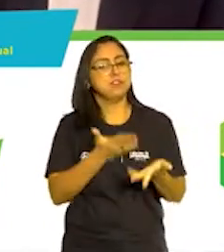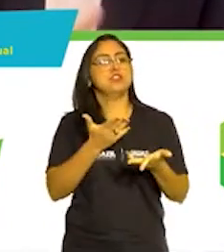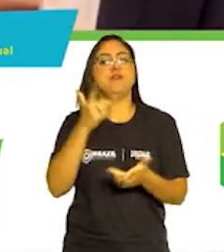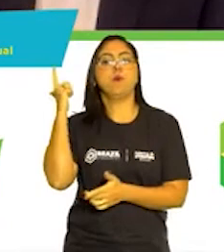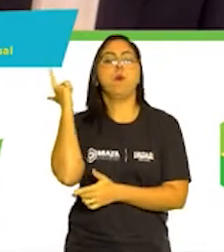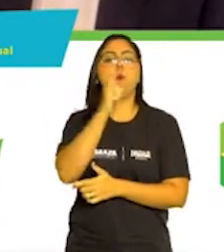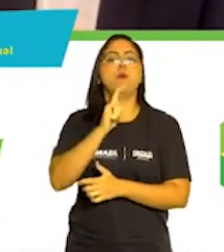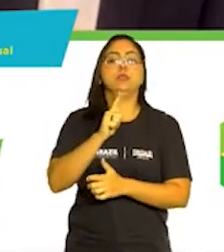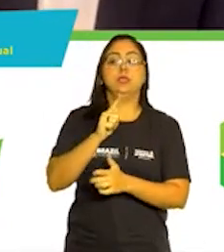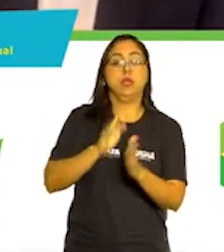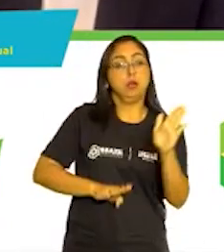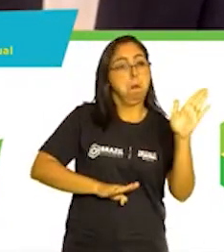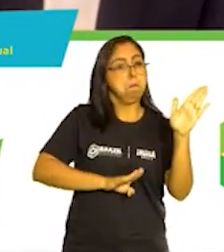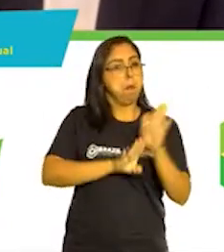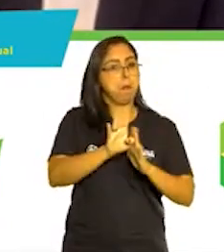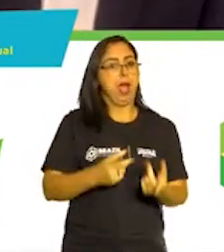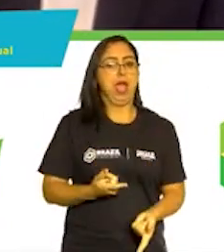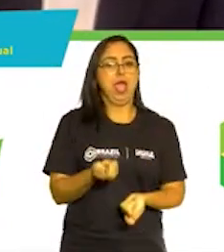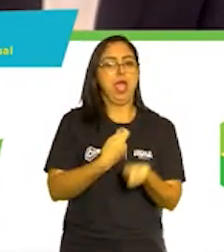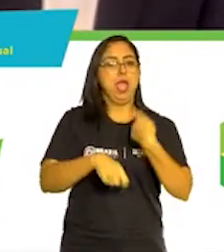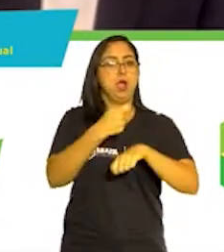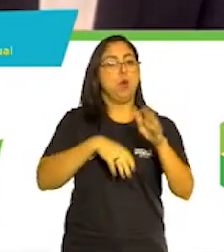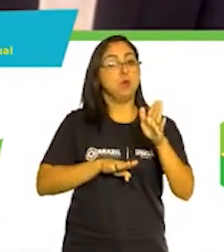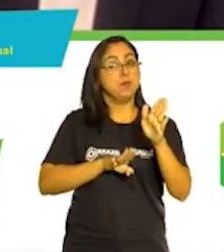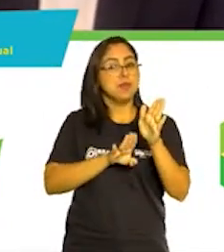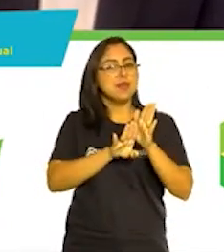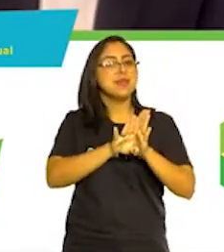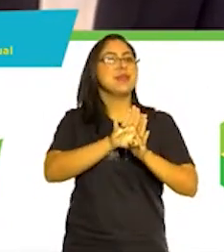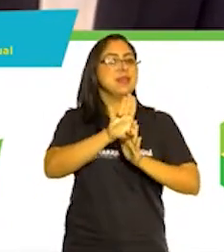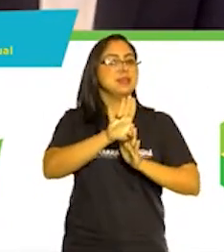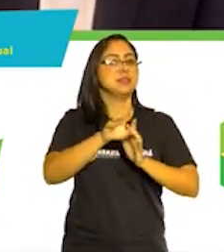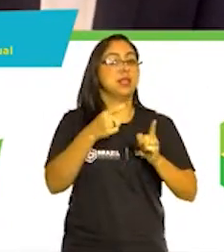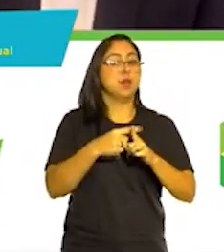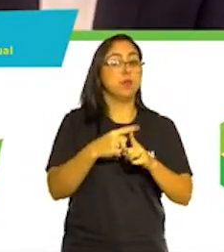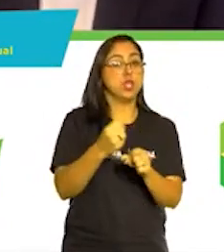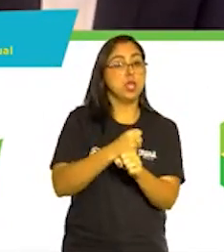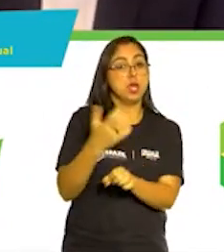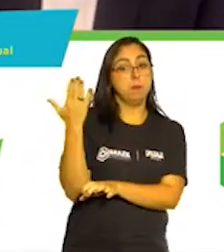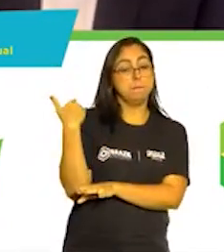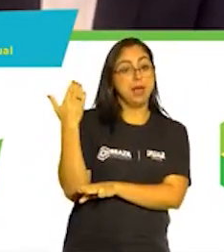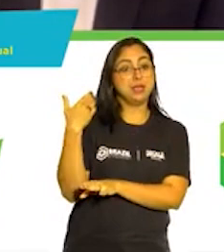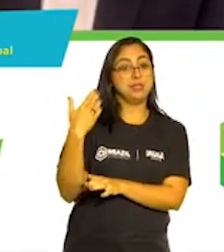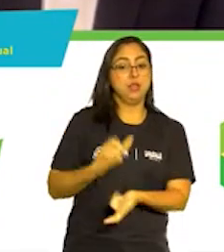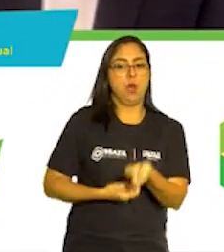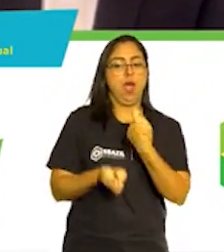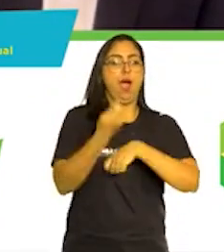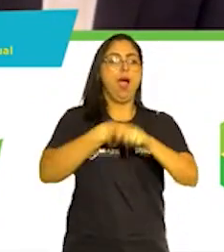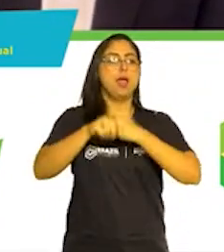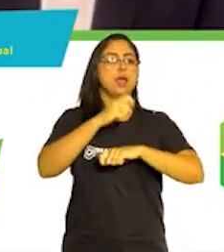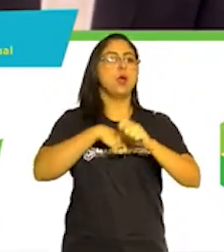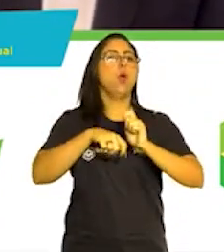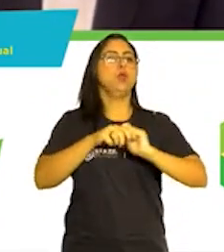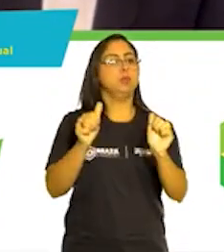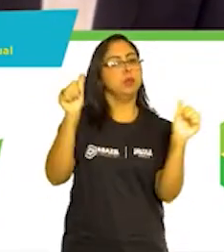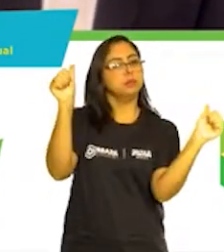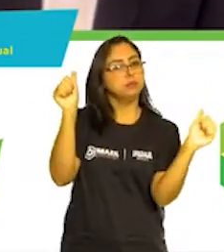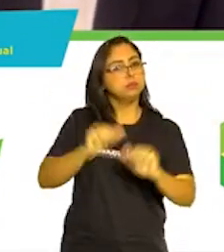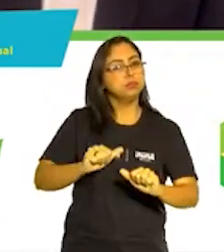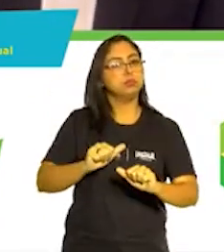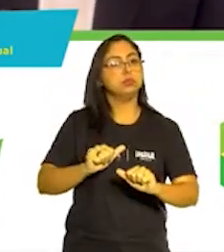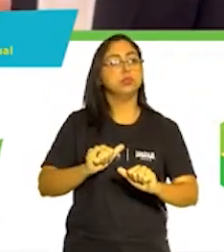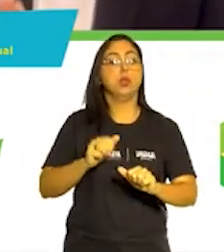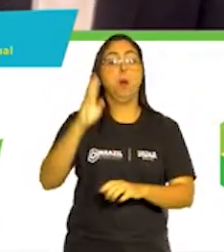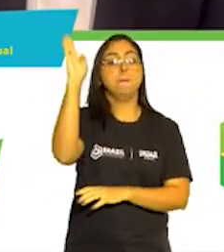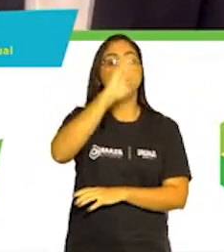passado, quando a economia teve uma queda de 4%, o Brasil perdeu 80 bilhões de reais de arrecadação. A gente vai precisar recuperar